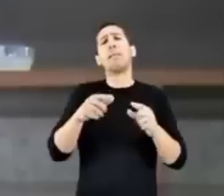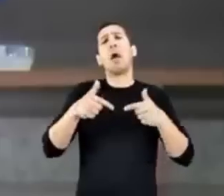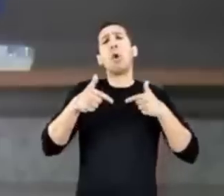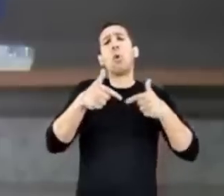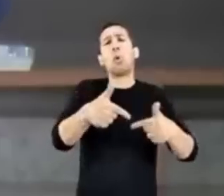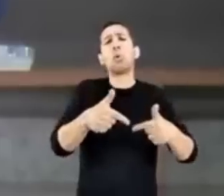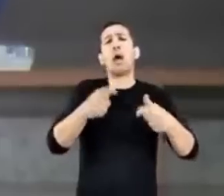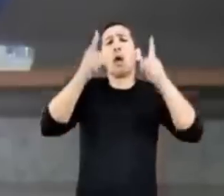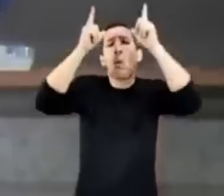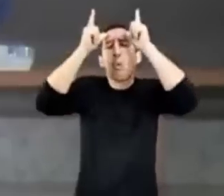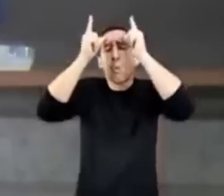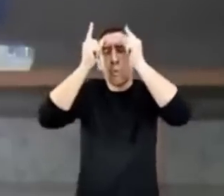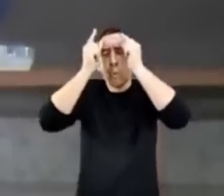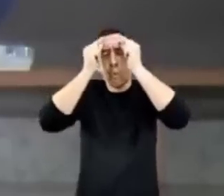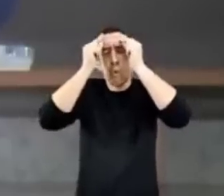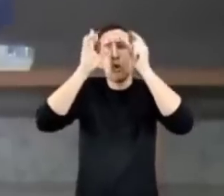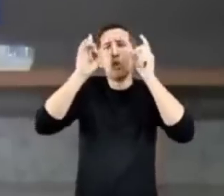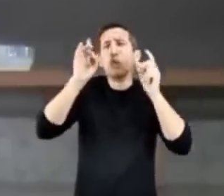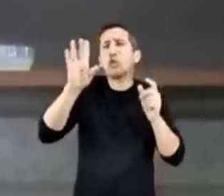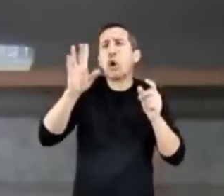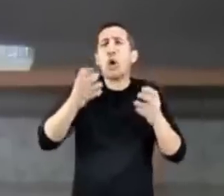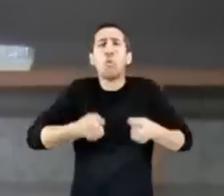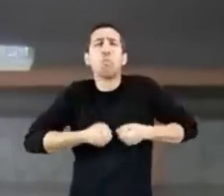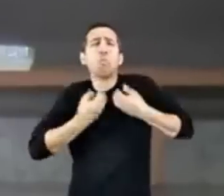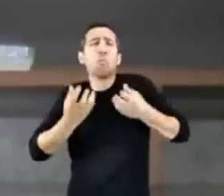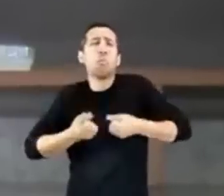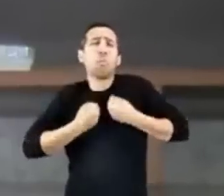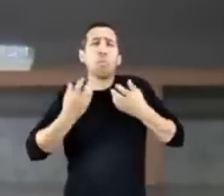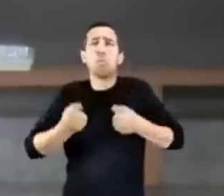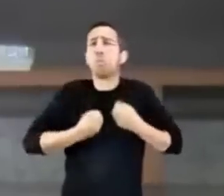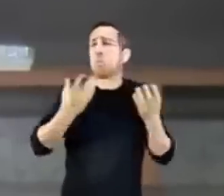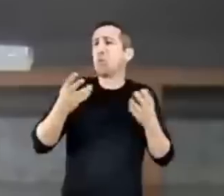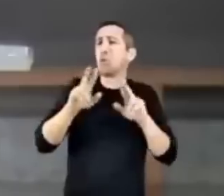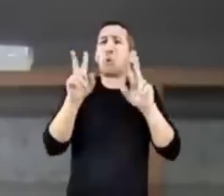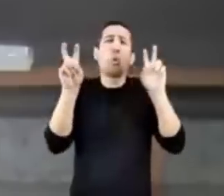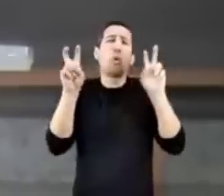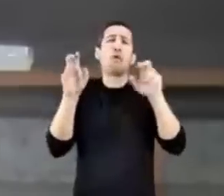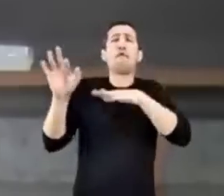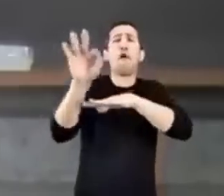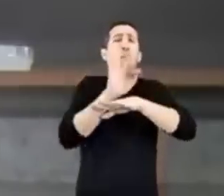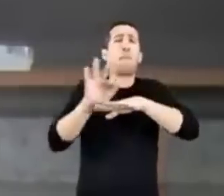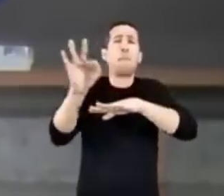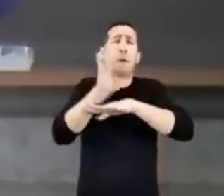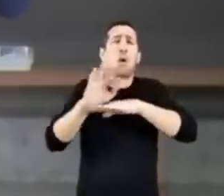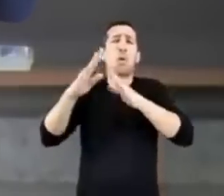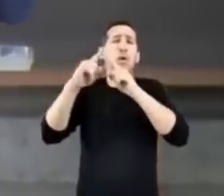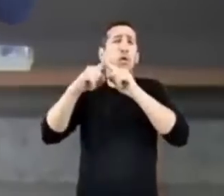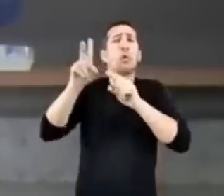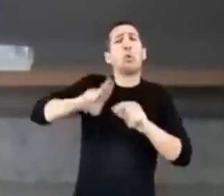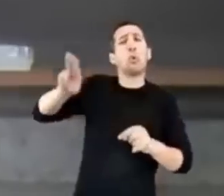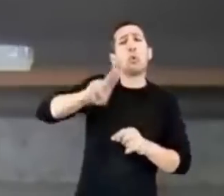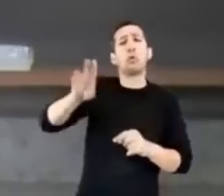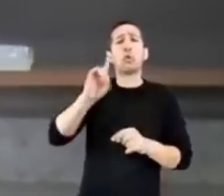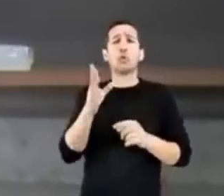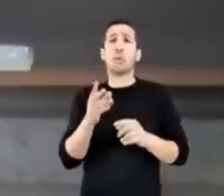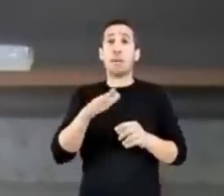jogada de palavras era uma expressão Pastoral e espiritual que as igrejas usavam só para manter